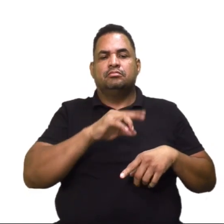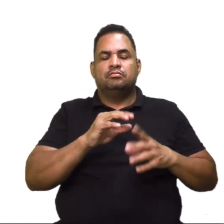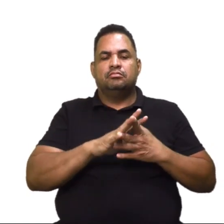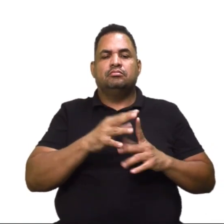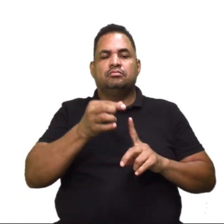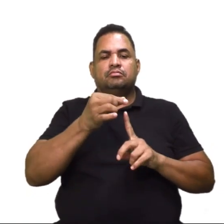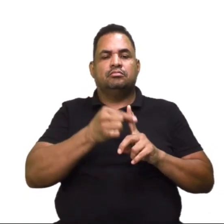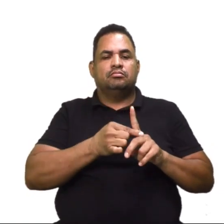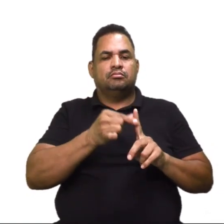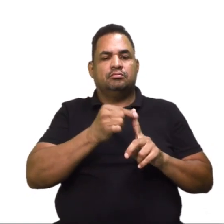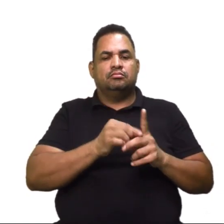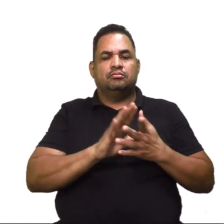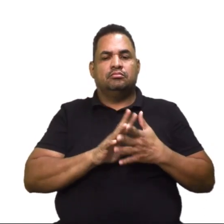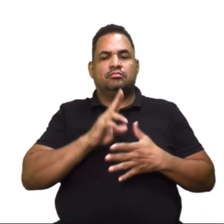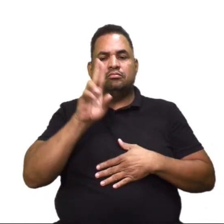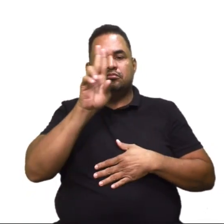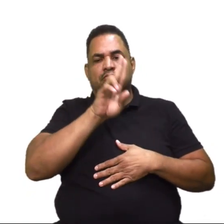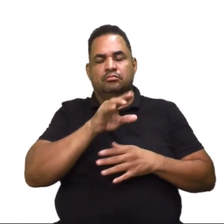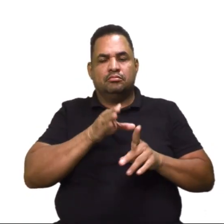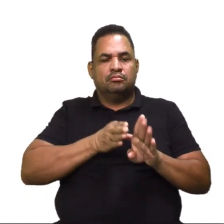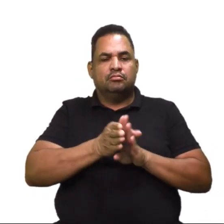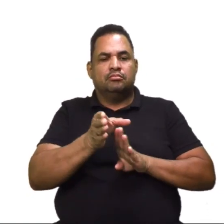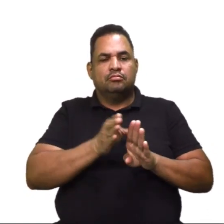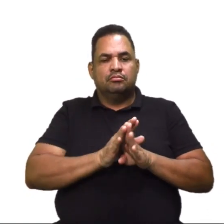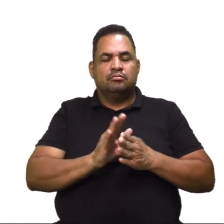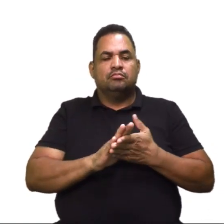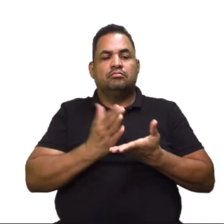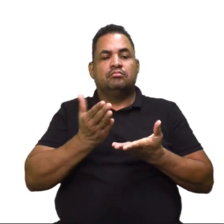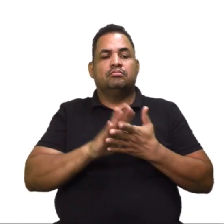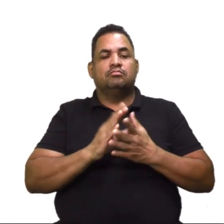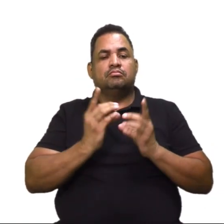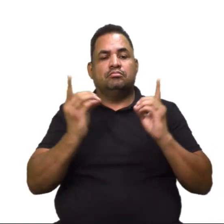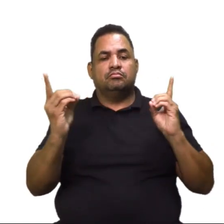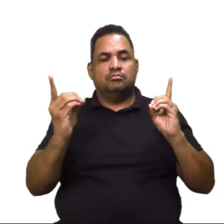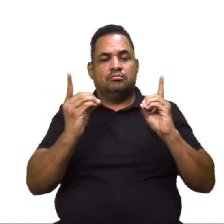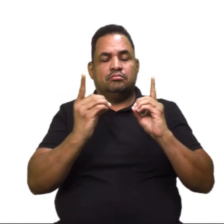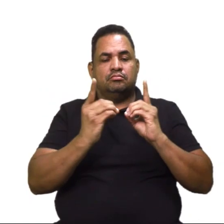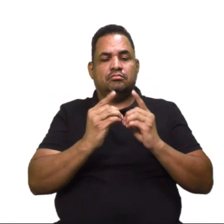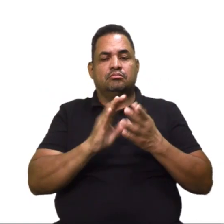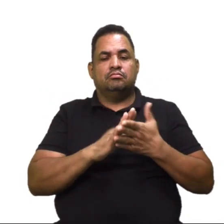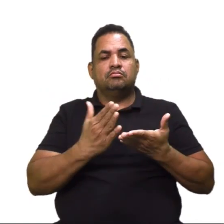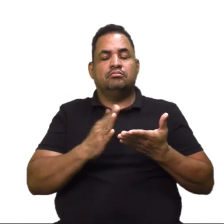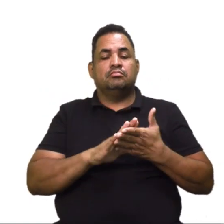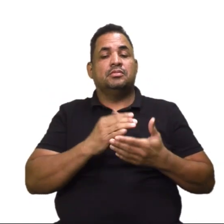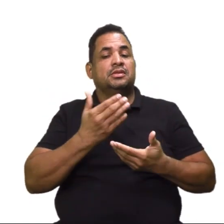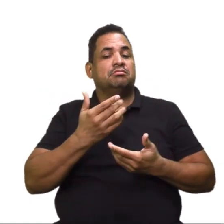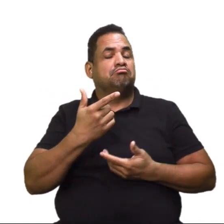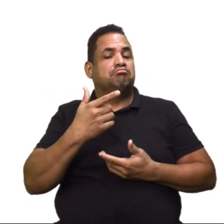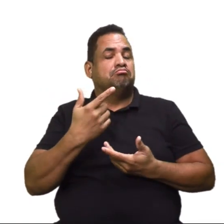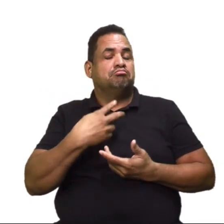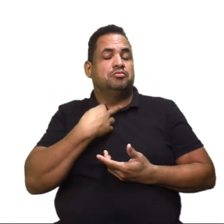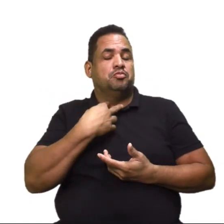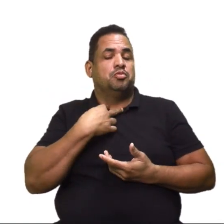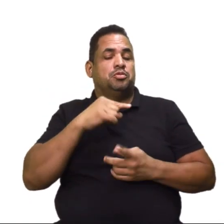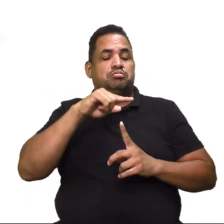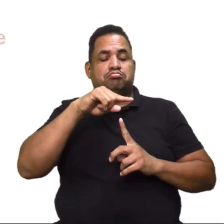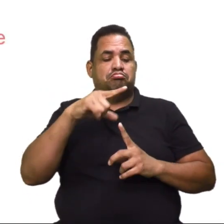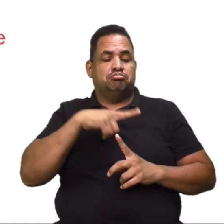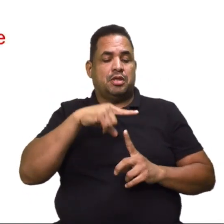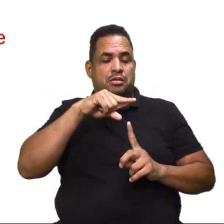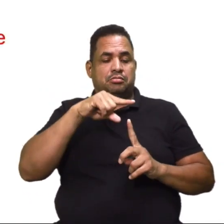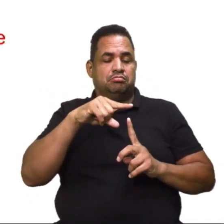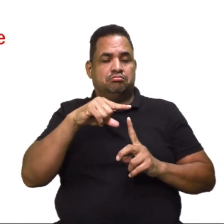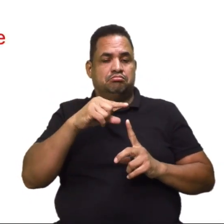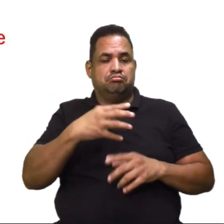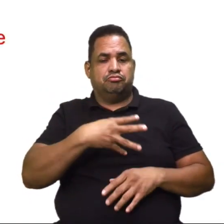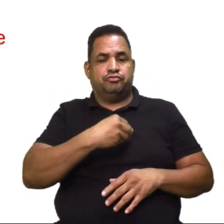preservativos, camisinhas, é fortemente recomendado, mesmo em pacientes que se tornaram estéreis após a realização da vasectomia. Olha